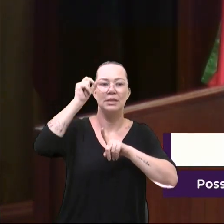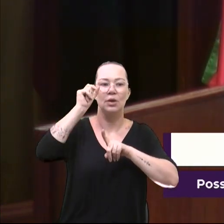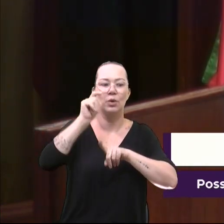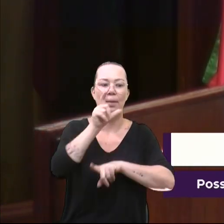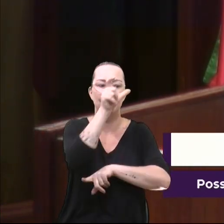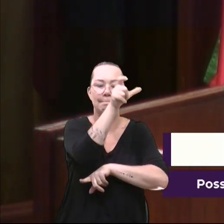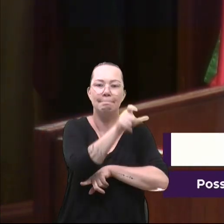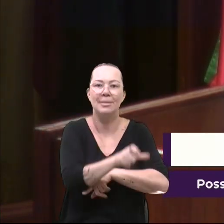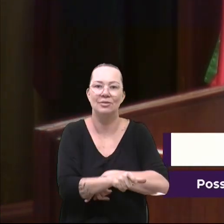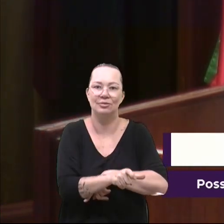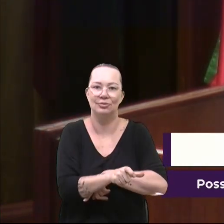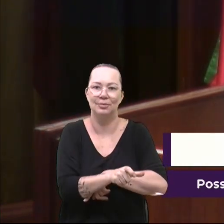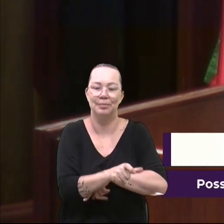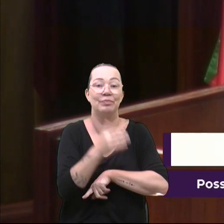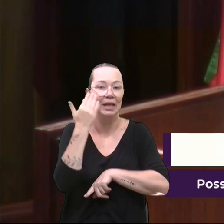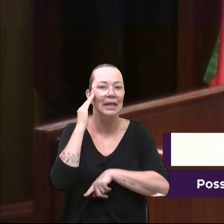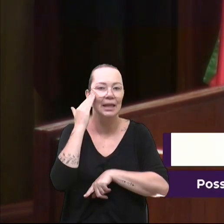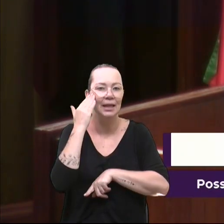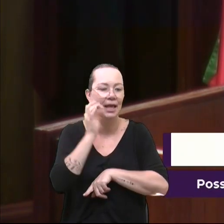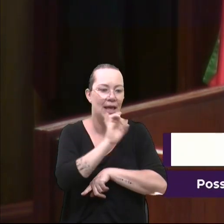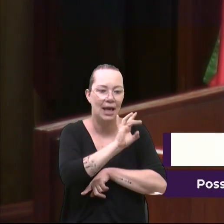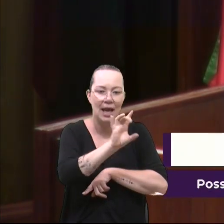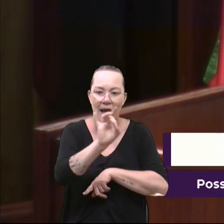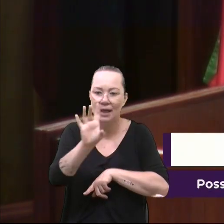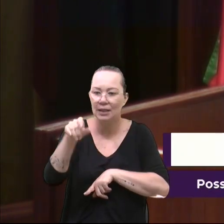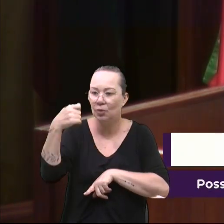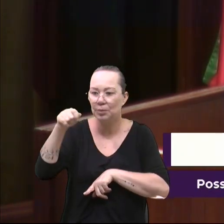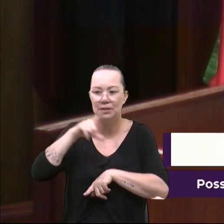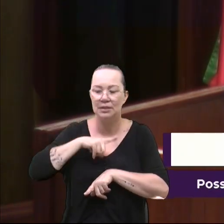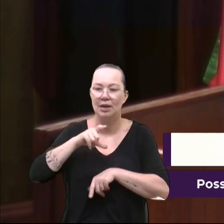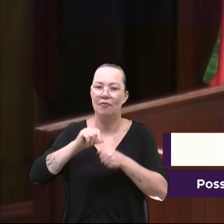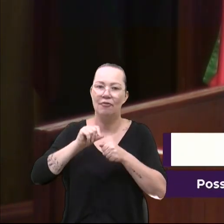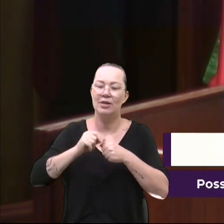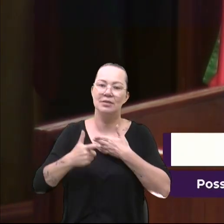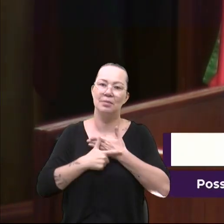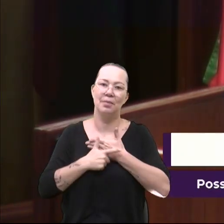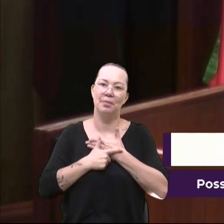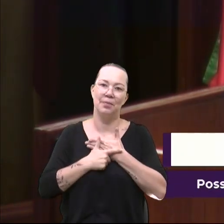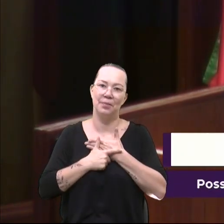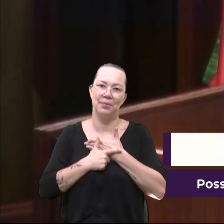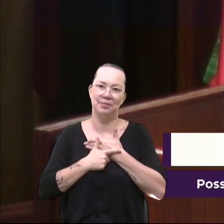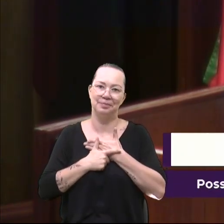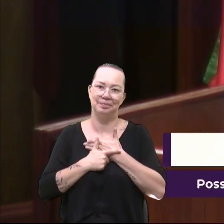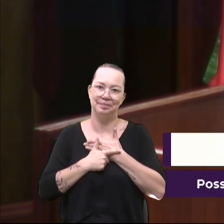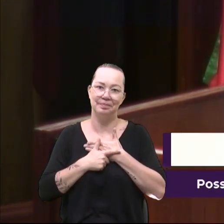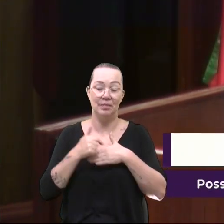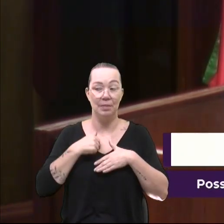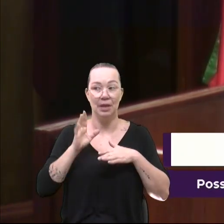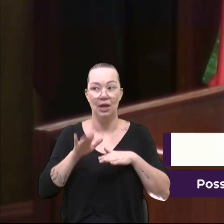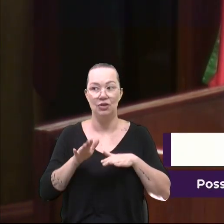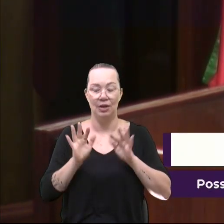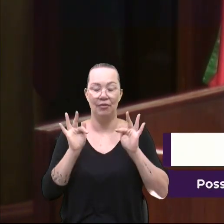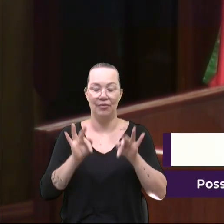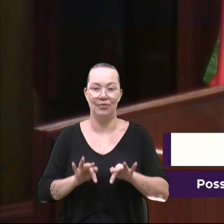por compreender que cada um tem que fazer sua parte. E para finalizar,